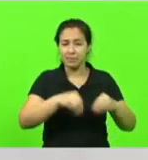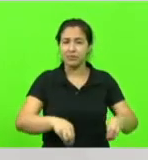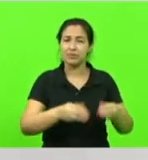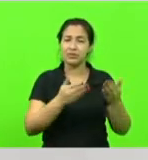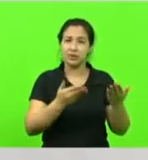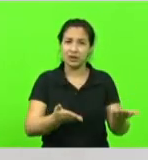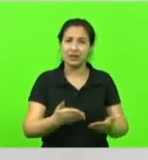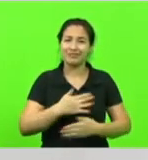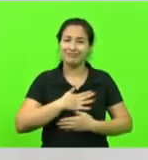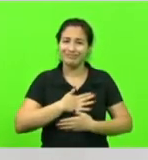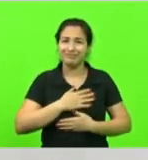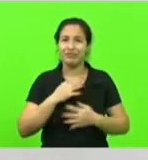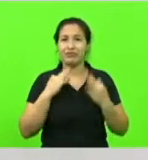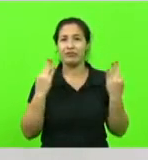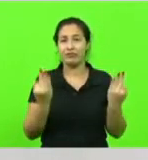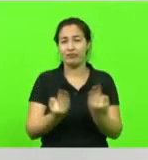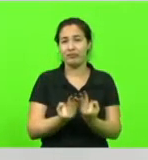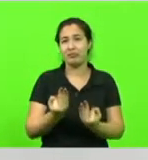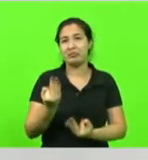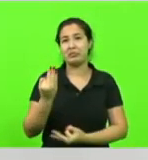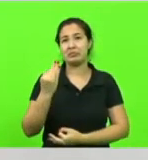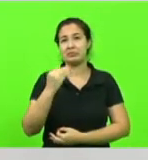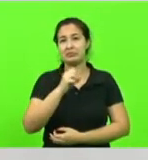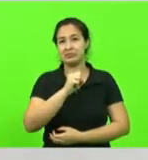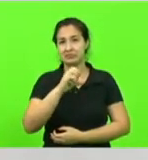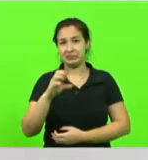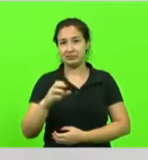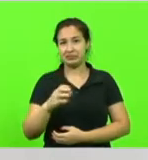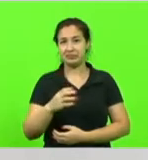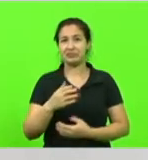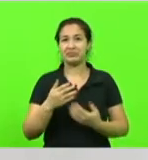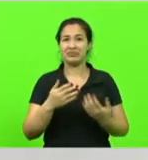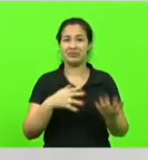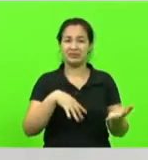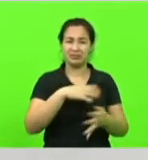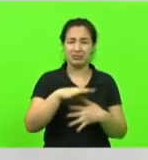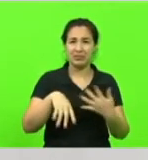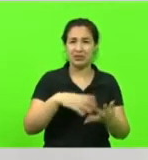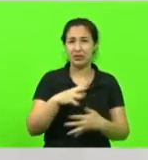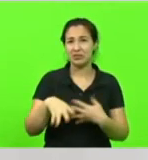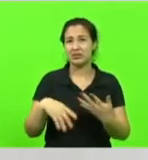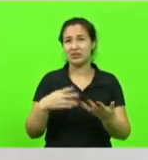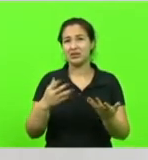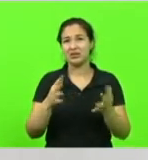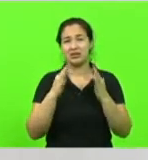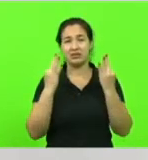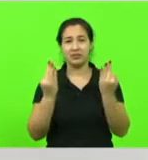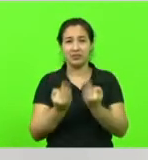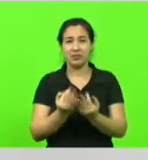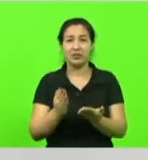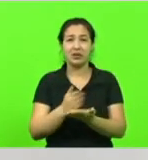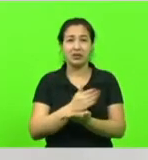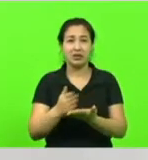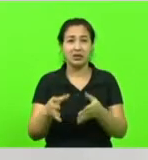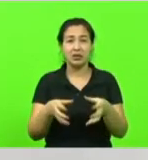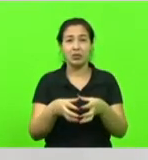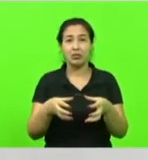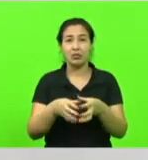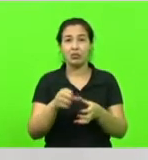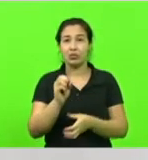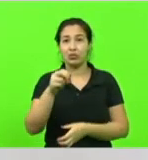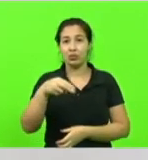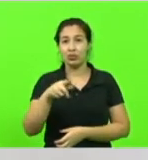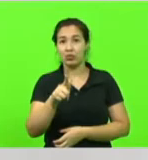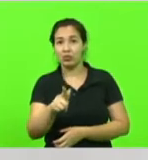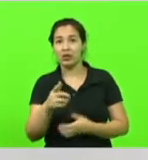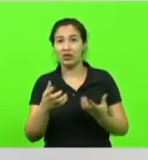catarinense, promovendo a destruição da família através dessas ONGs, que querem emancipar as mulheres e